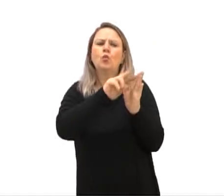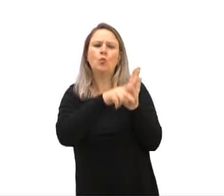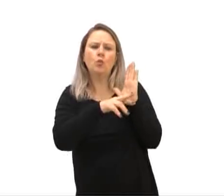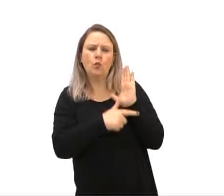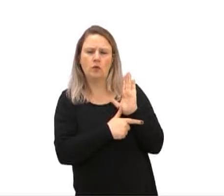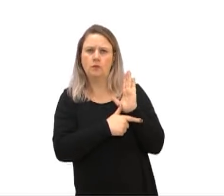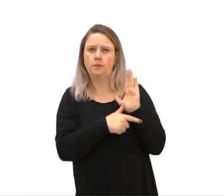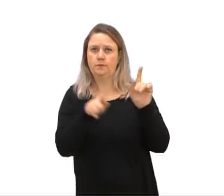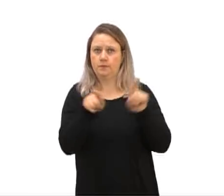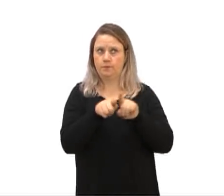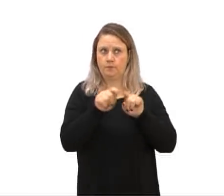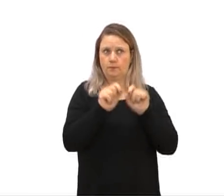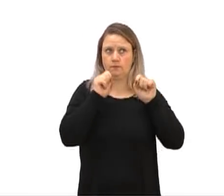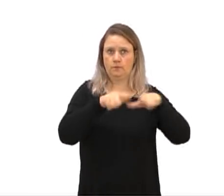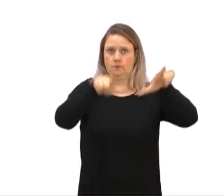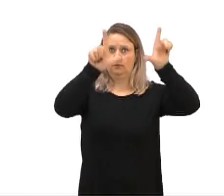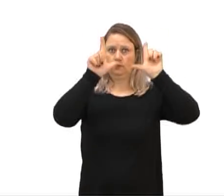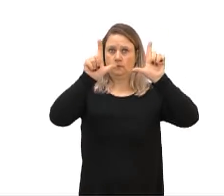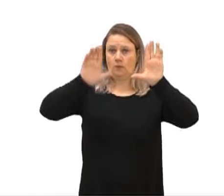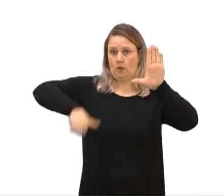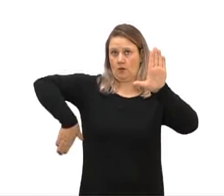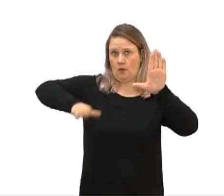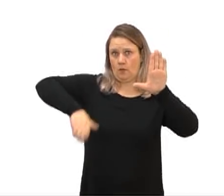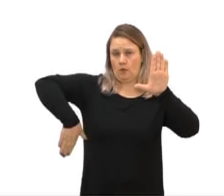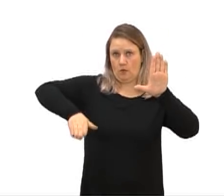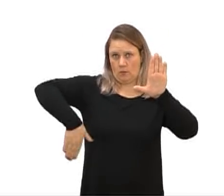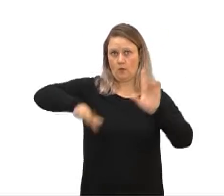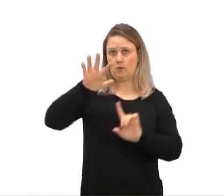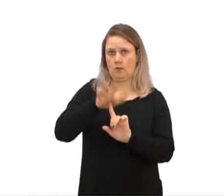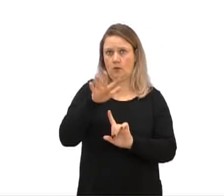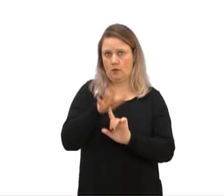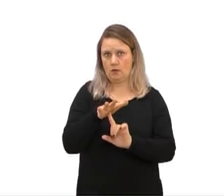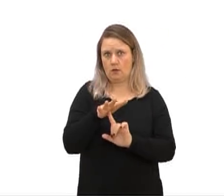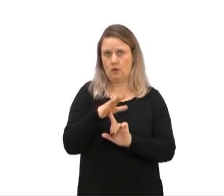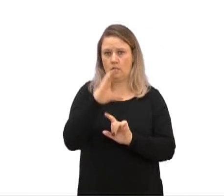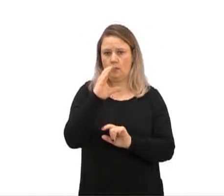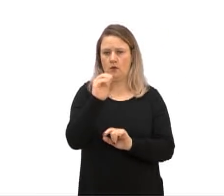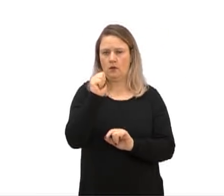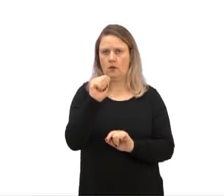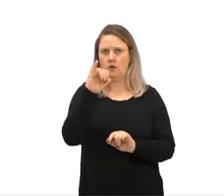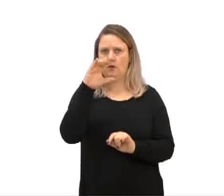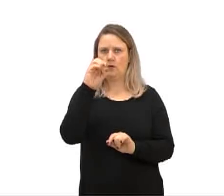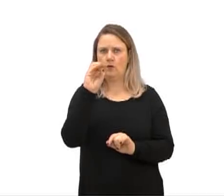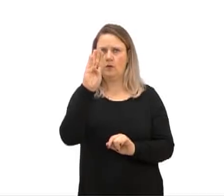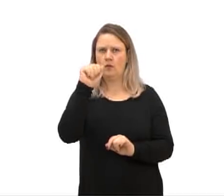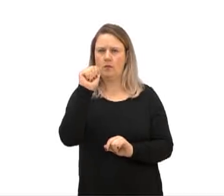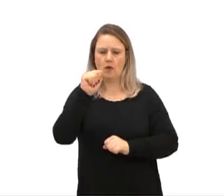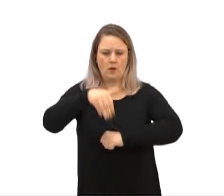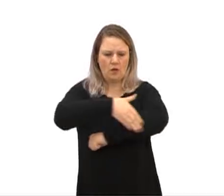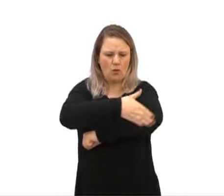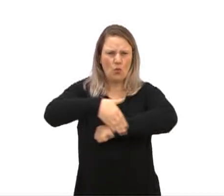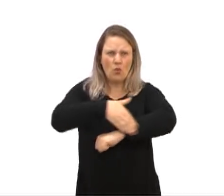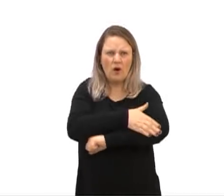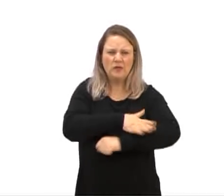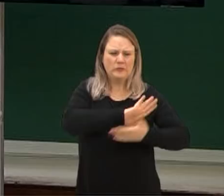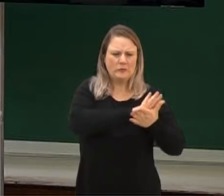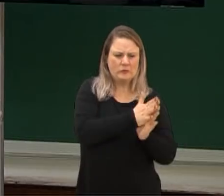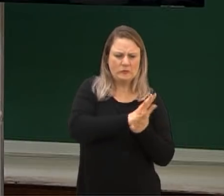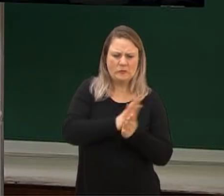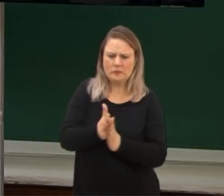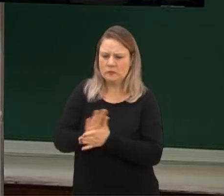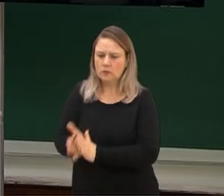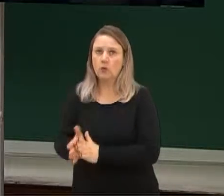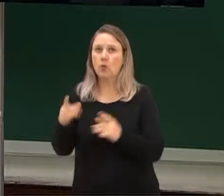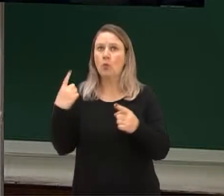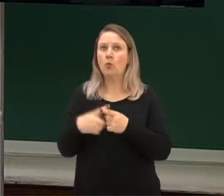a gente tem aqui uma imagem de Caiobá, lá, Matinhos, aonde a calçada aqui, ó, tá toda detonada